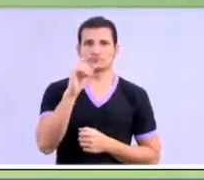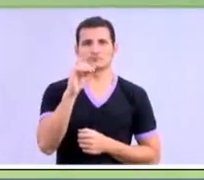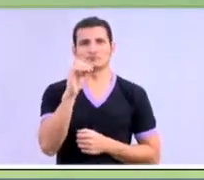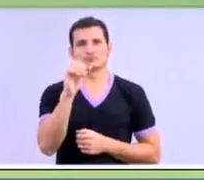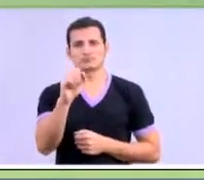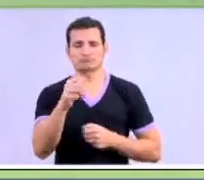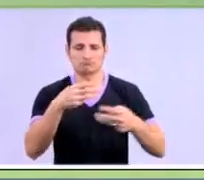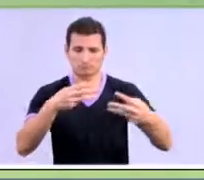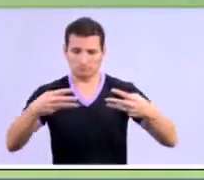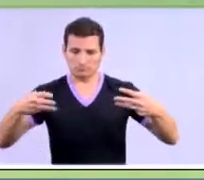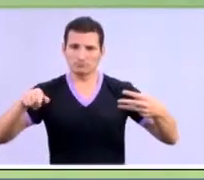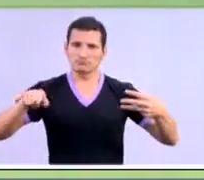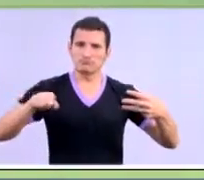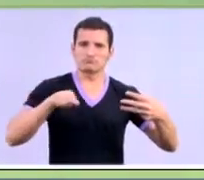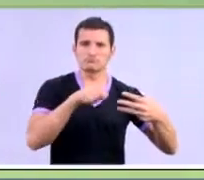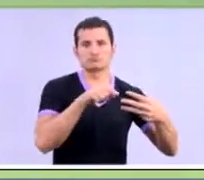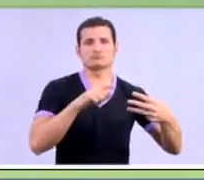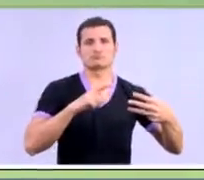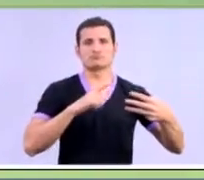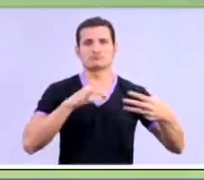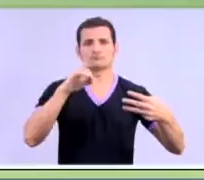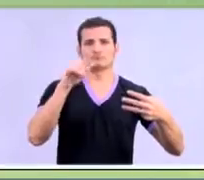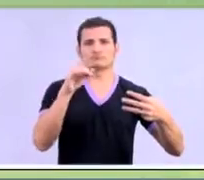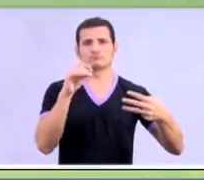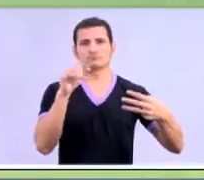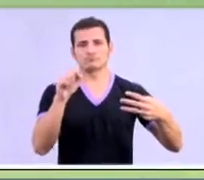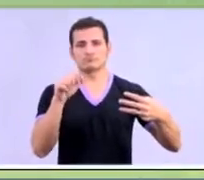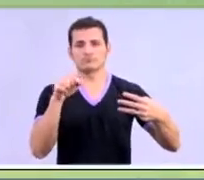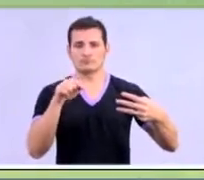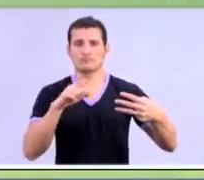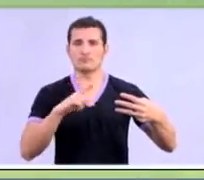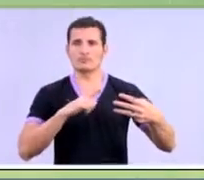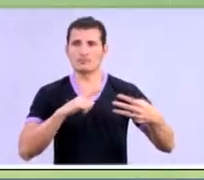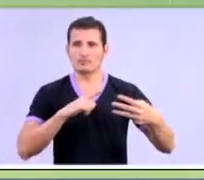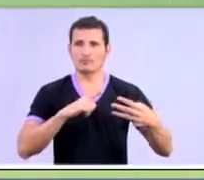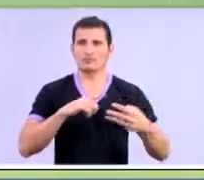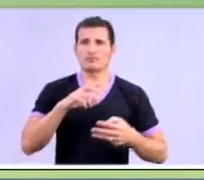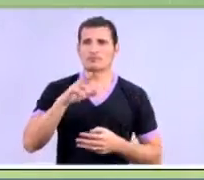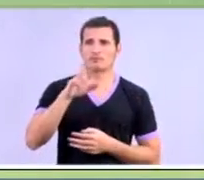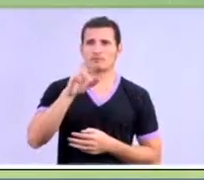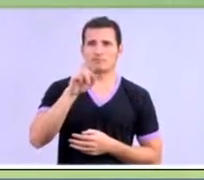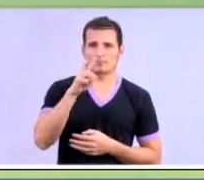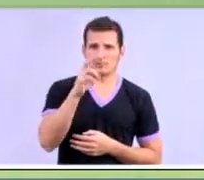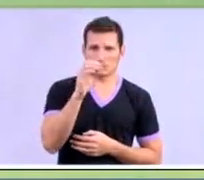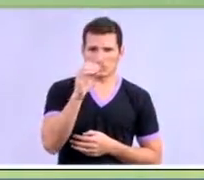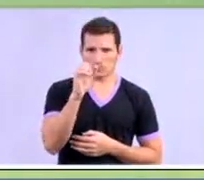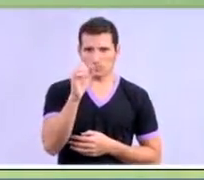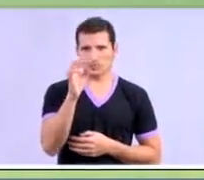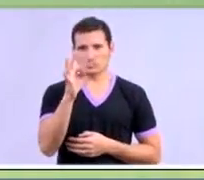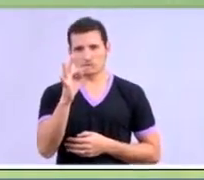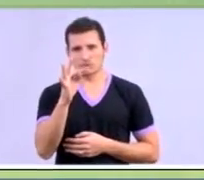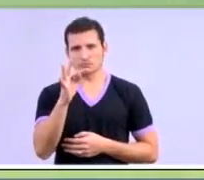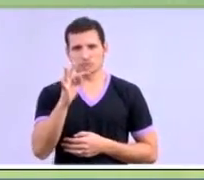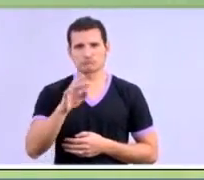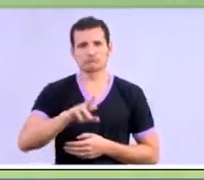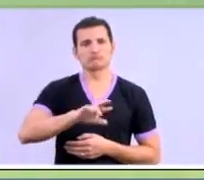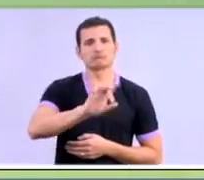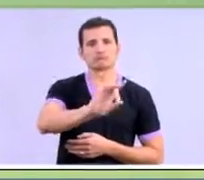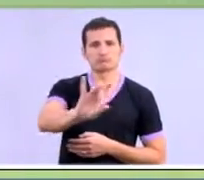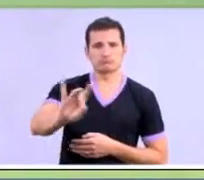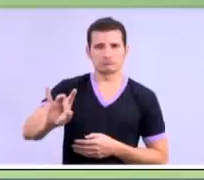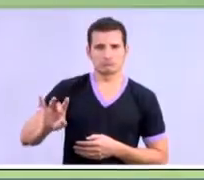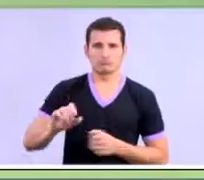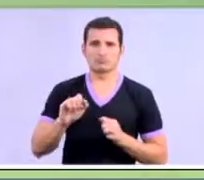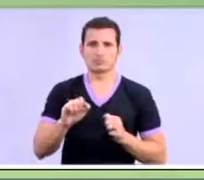rede. Esses dispositivos conectam os hosts individuais à rede e podem conectar múltiplas